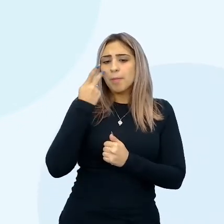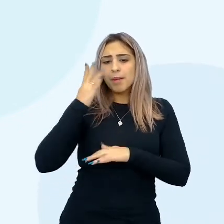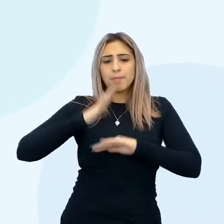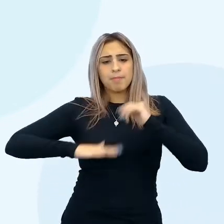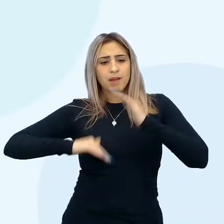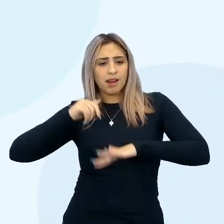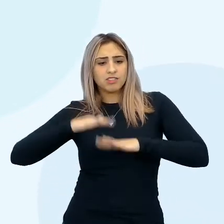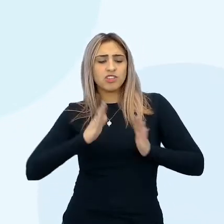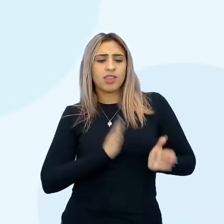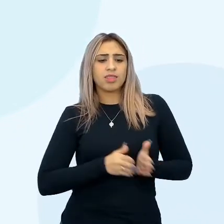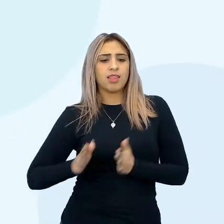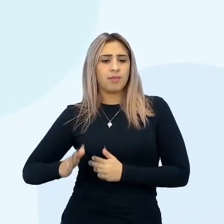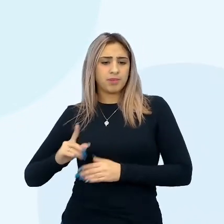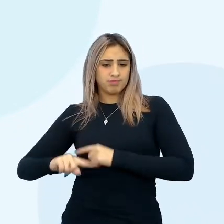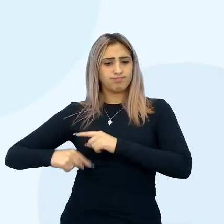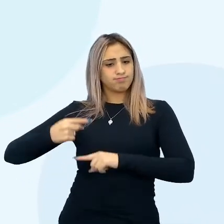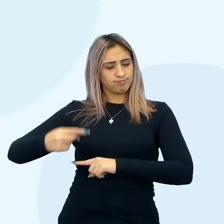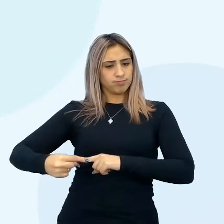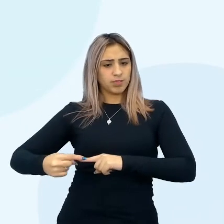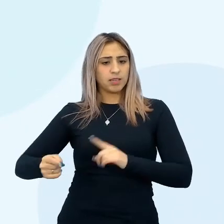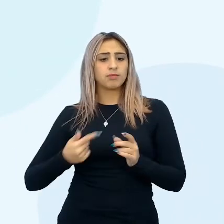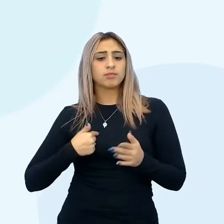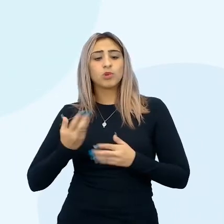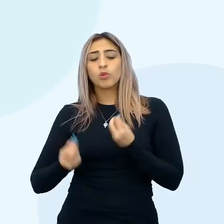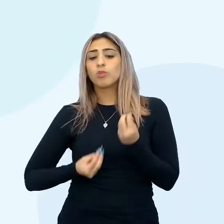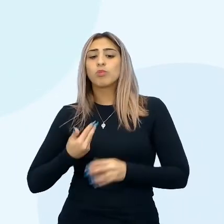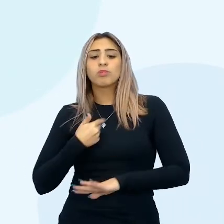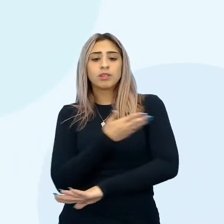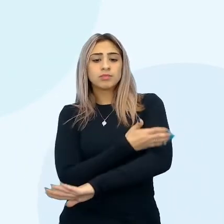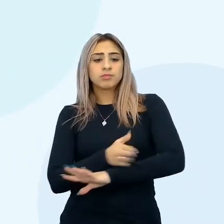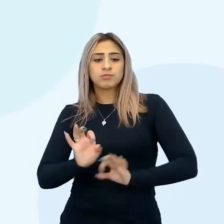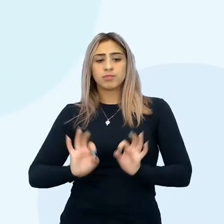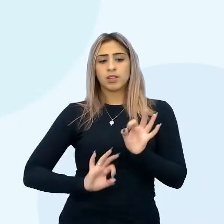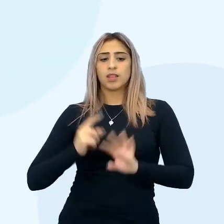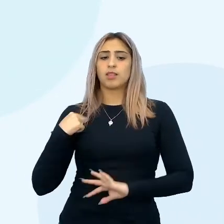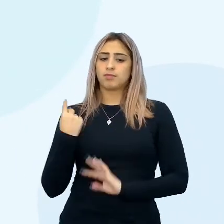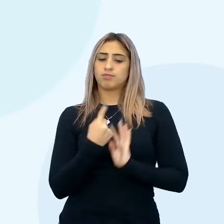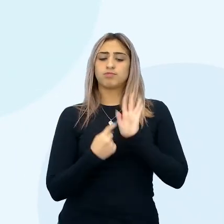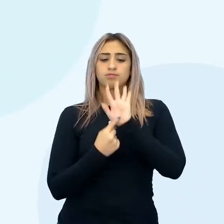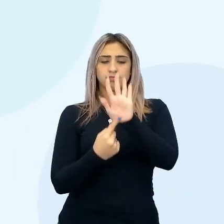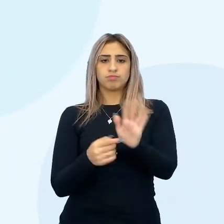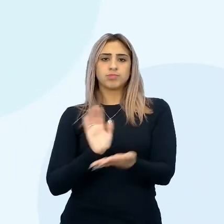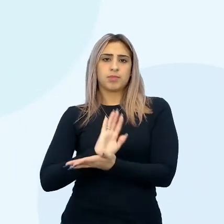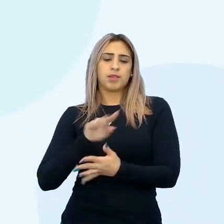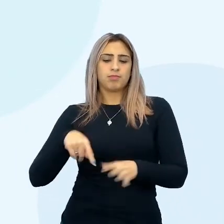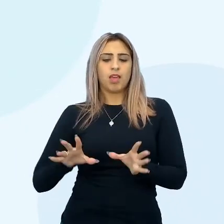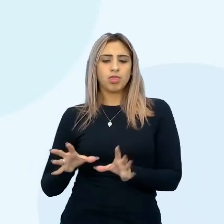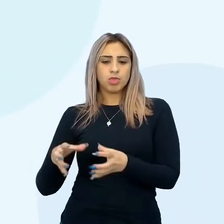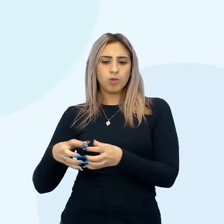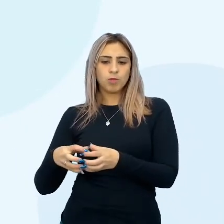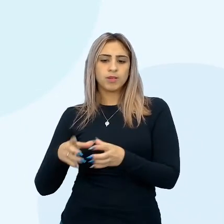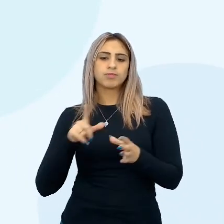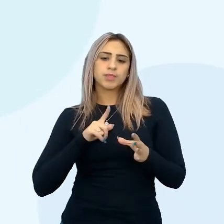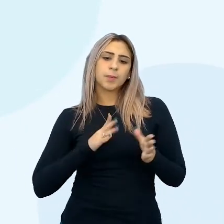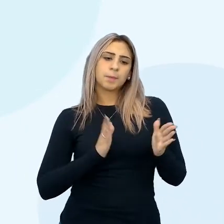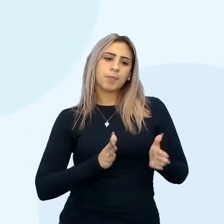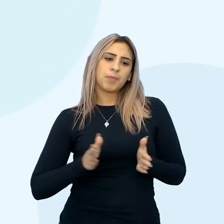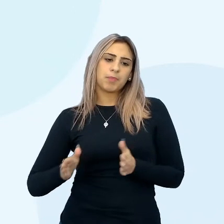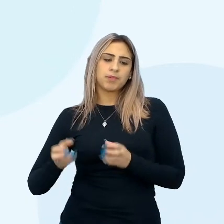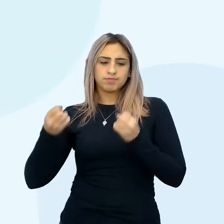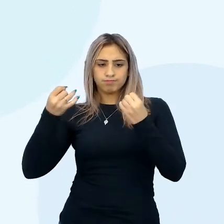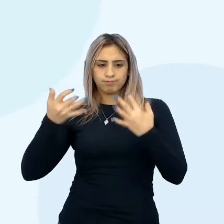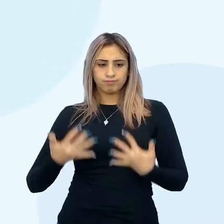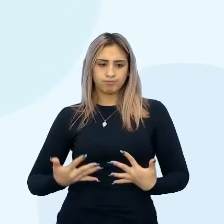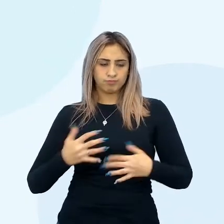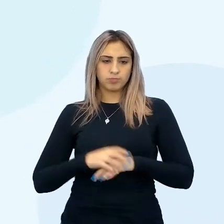as práticas na etapa seguinte, quando iniciaremos o planejamento da mostra de cinema da turma. E aí o passo a passo que eu vou dar para vocês está aqui, olha.